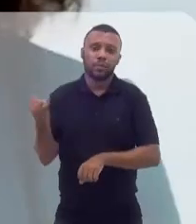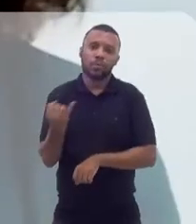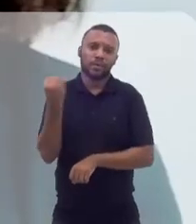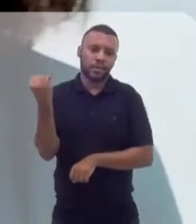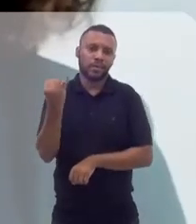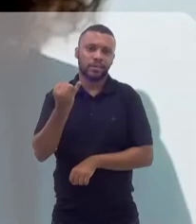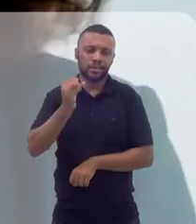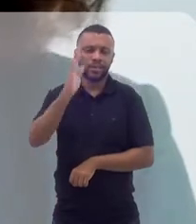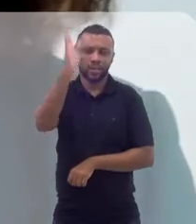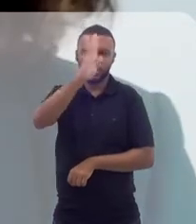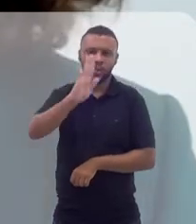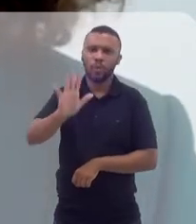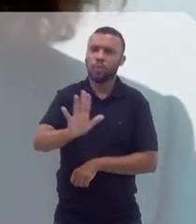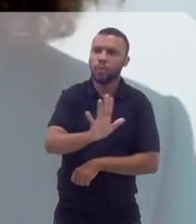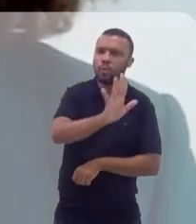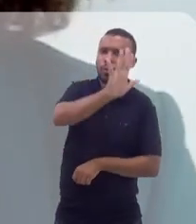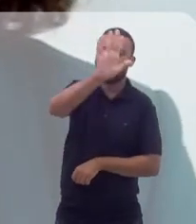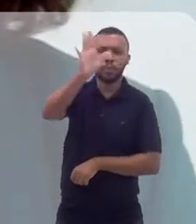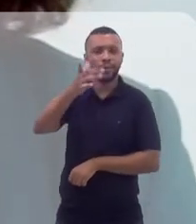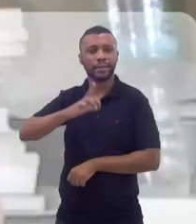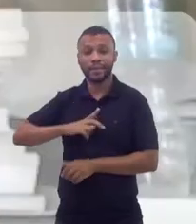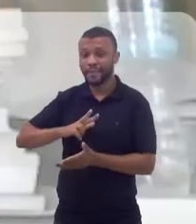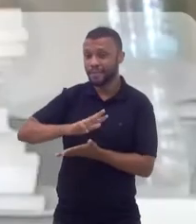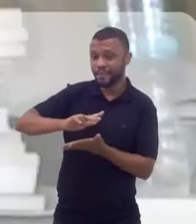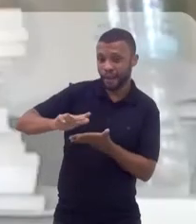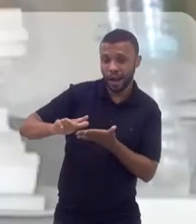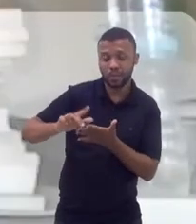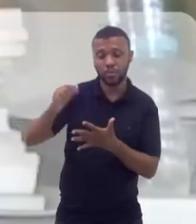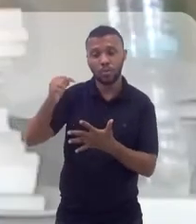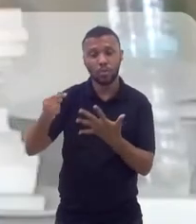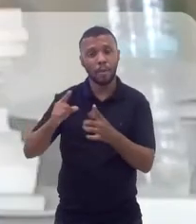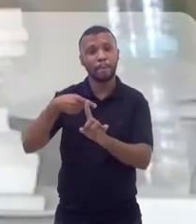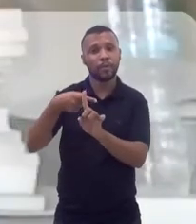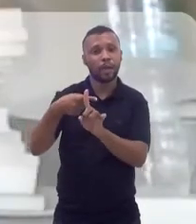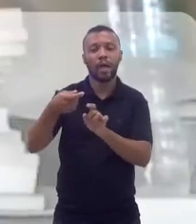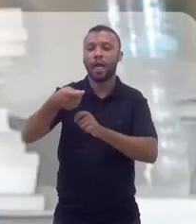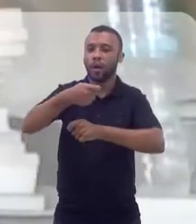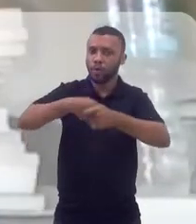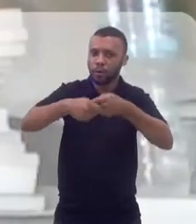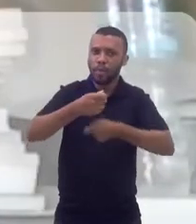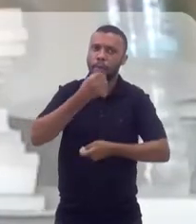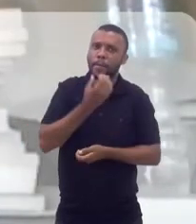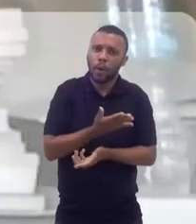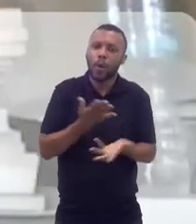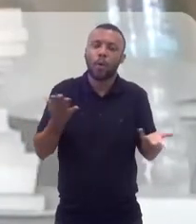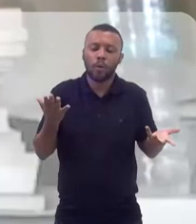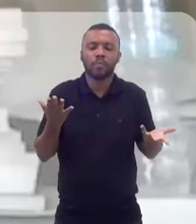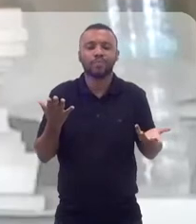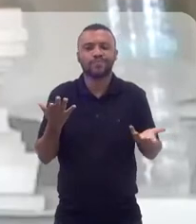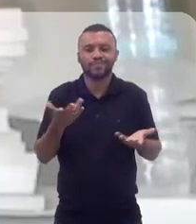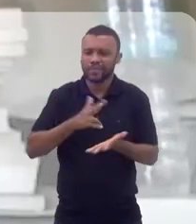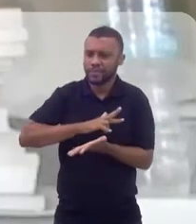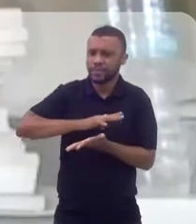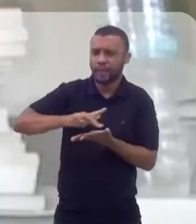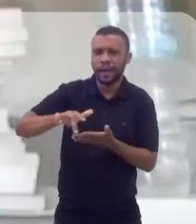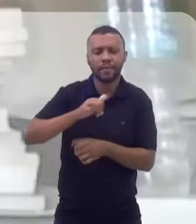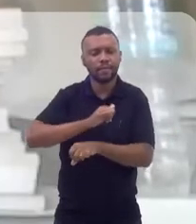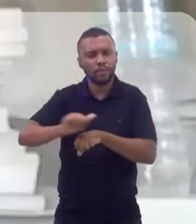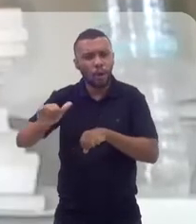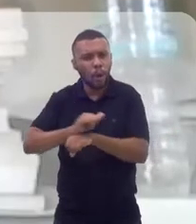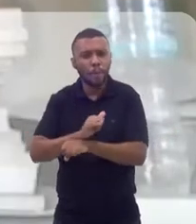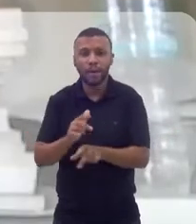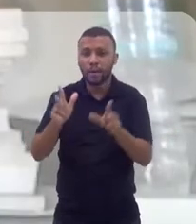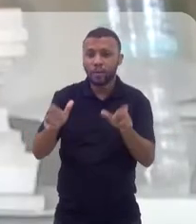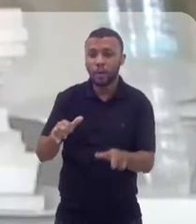do Brasil, que gera vários benefícios econômicos diretos e indiretos, ela deveria ter,